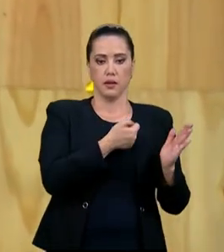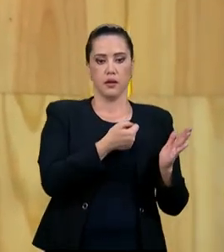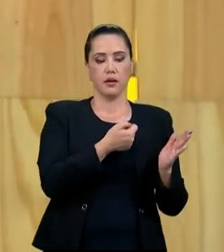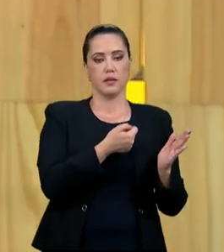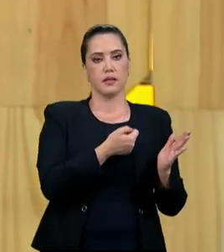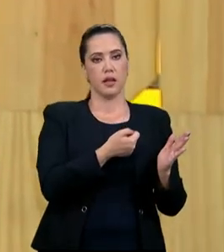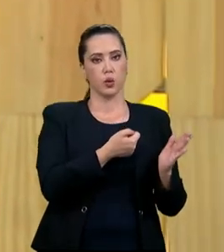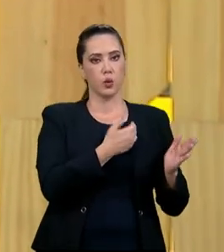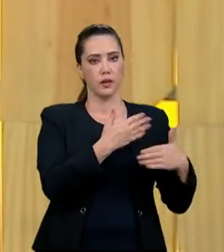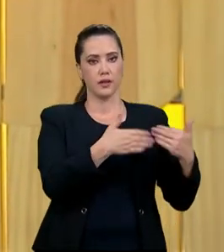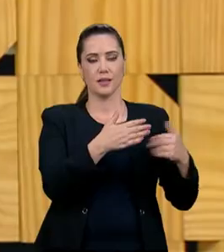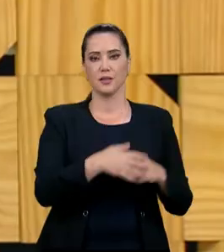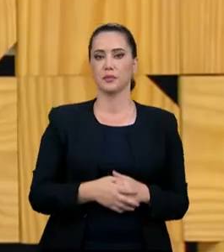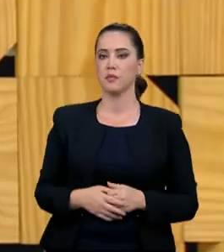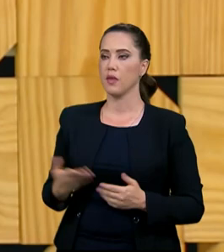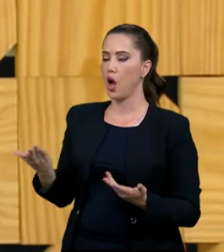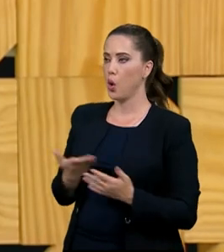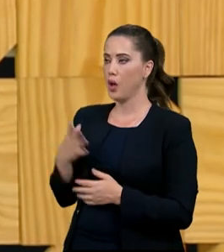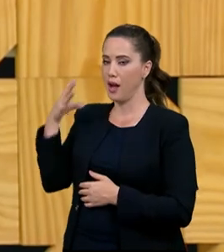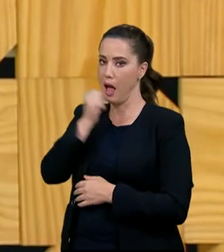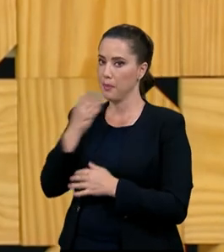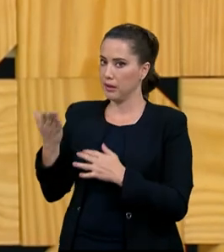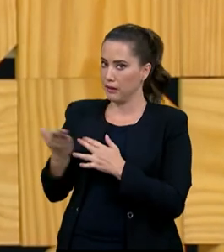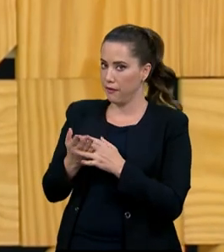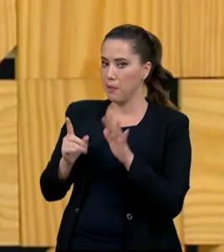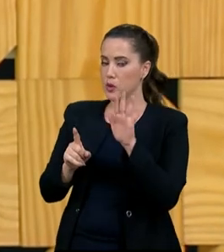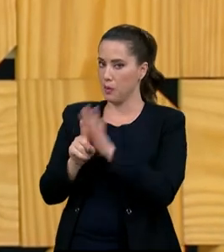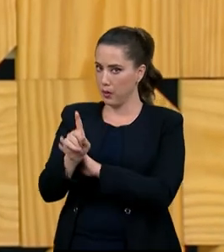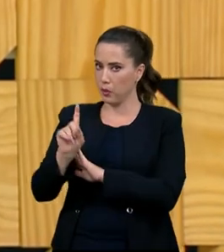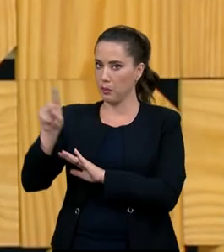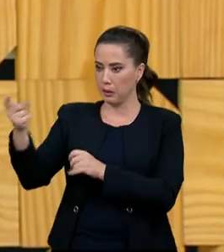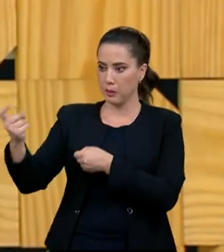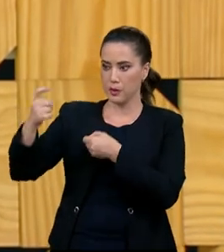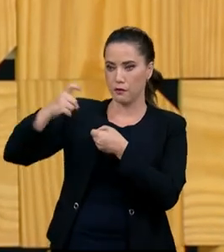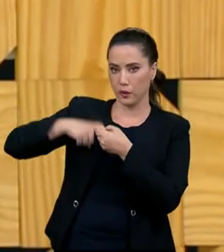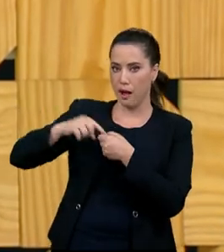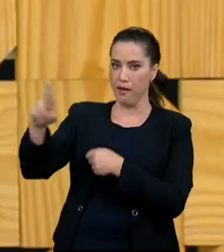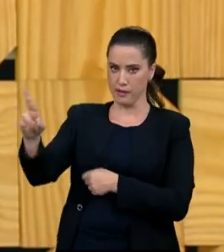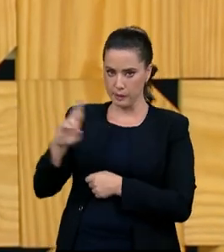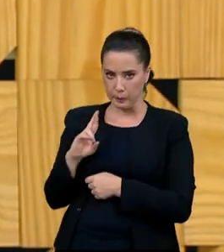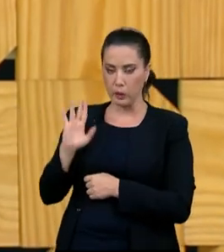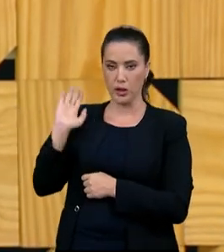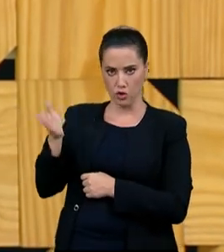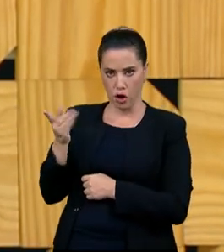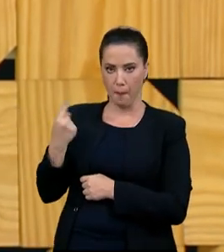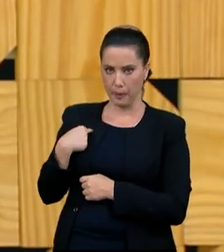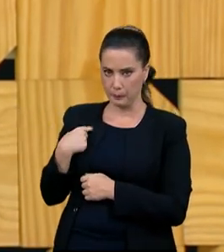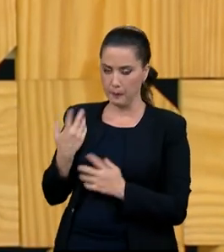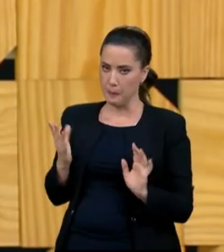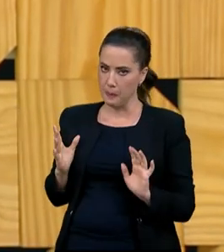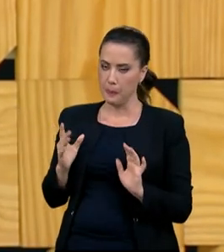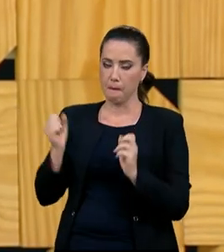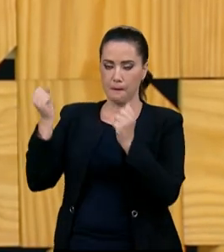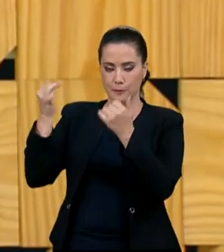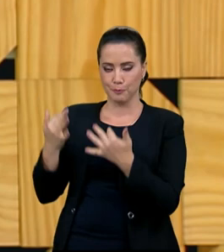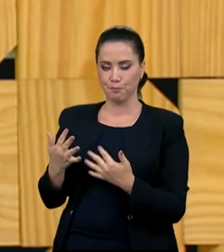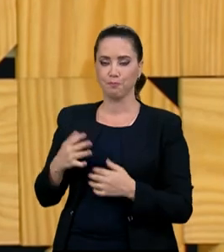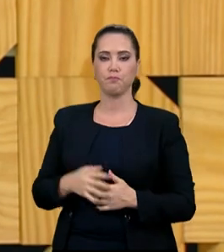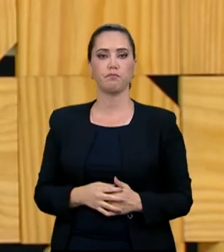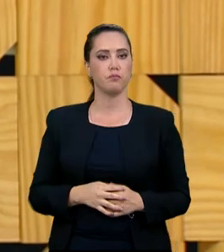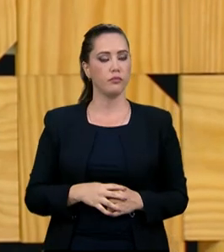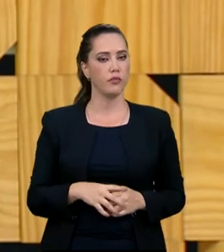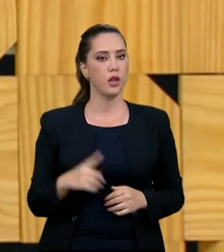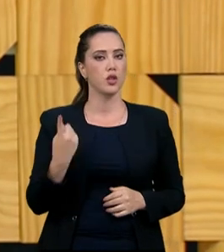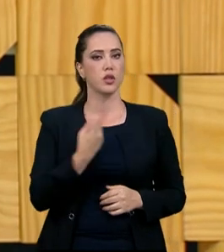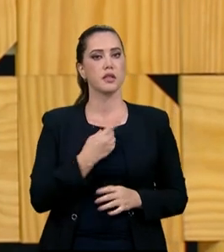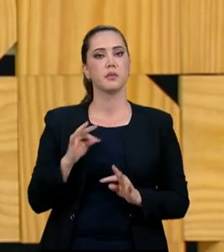a assinatura avançada. Secretário, a gente está indo para o intervalo, mas eu vou deixar uma pergunta para a gente retomar no segundo bloco, o senhor já desenvolvendo ela. Nós